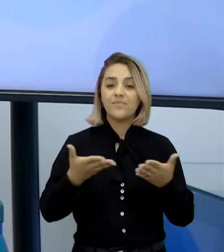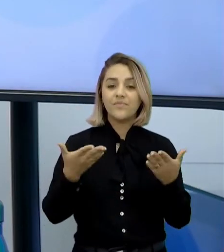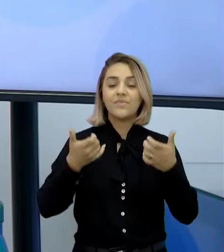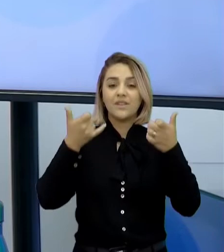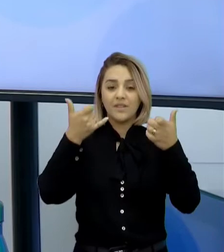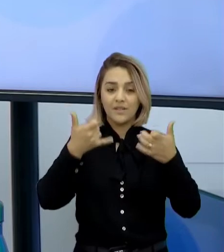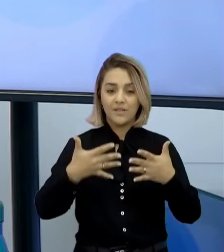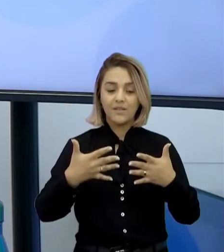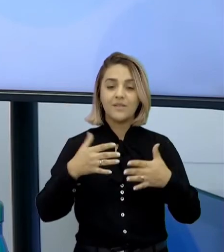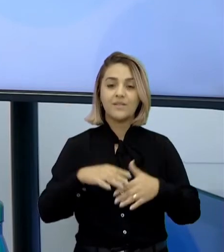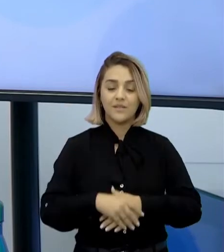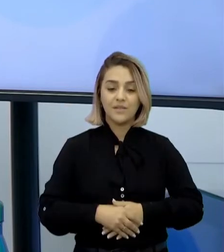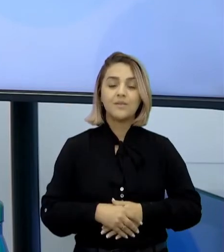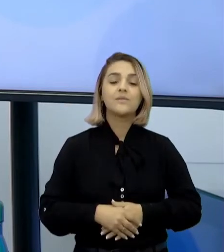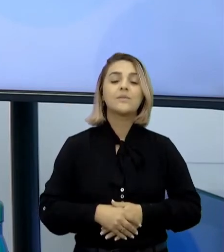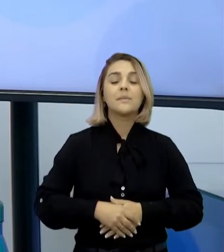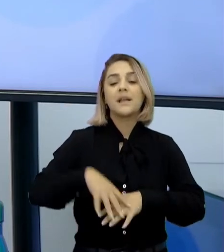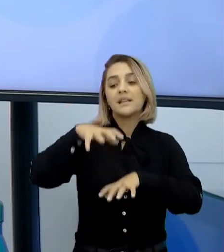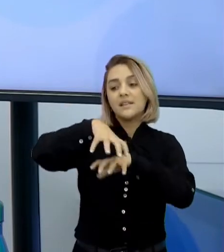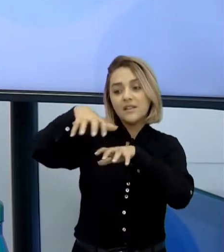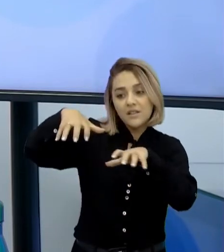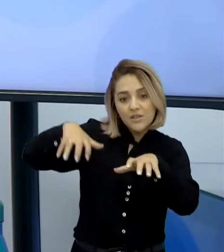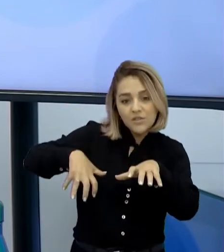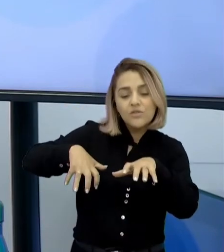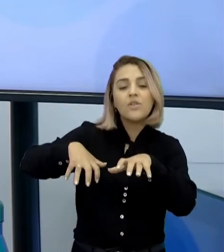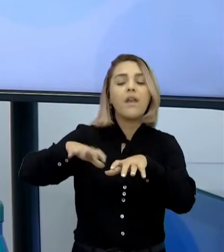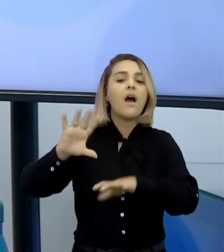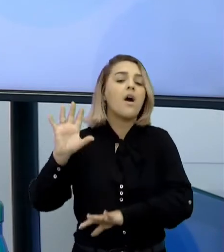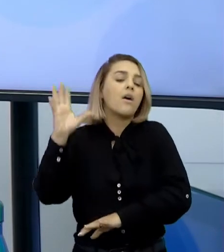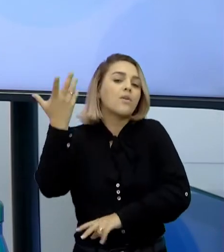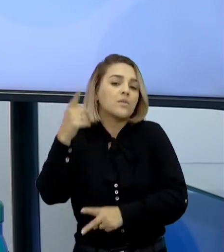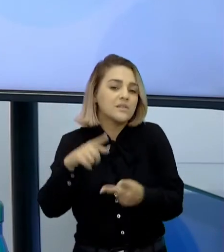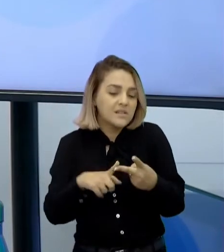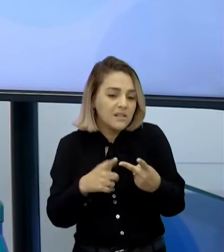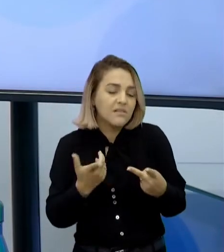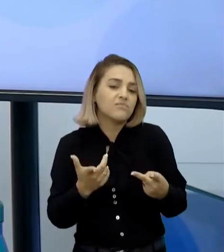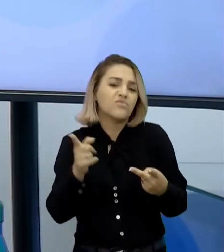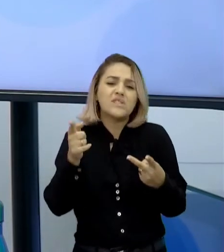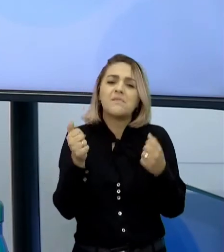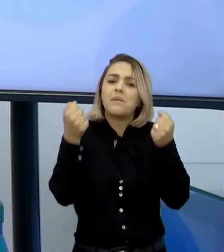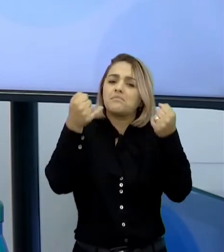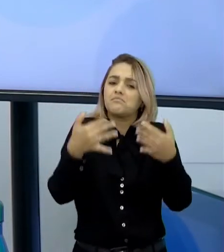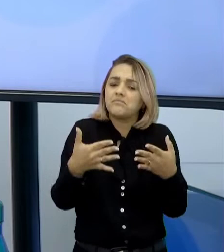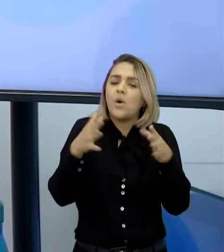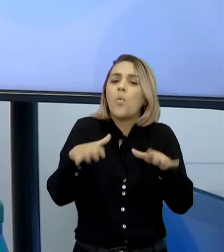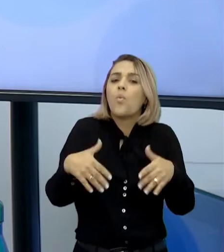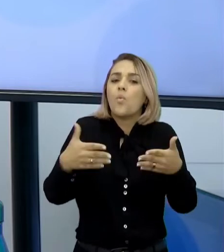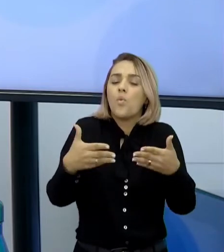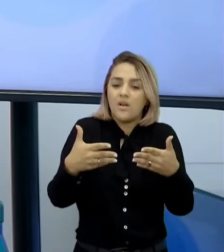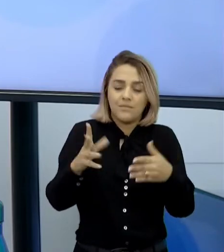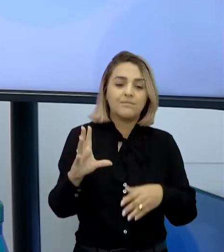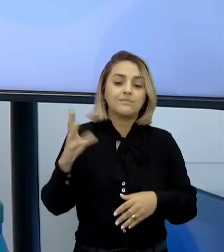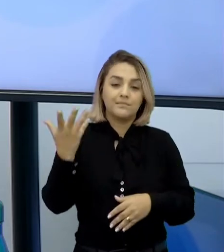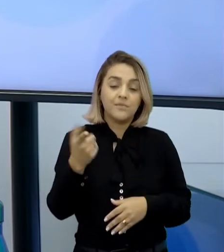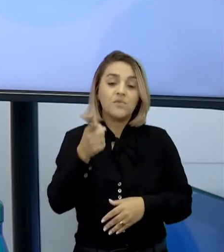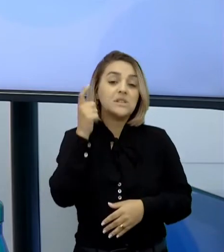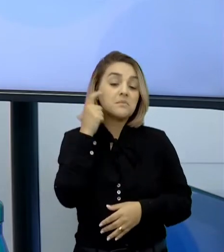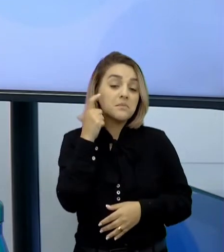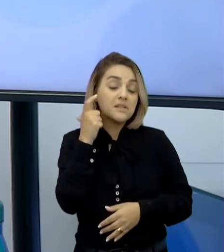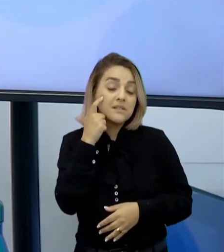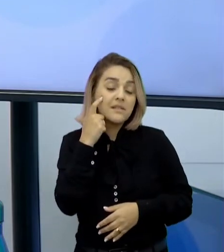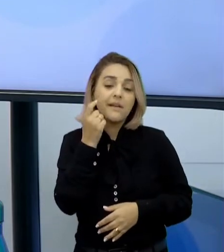variedade linguística regional, situacional. Você vai especificar ali uma situação. Então, você pode